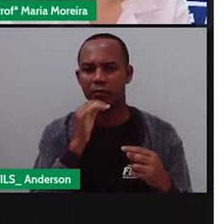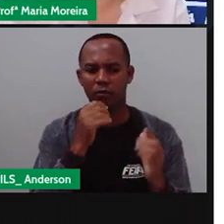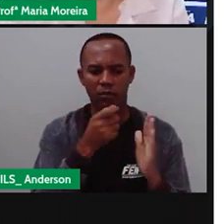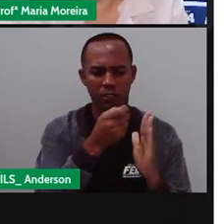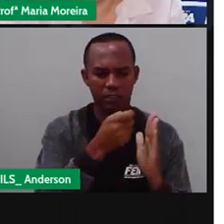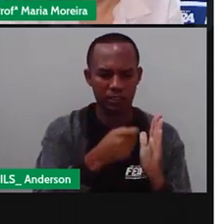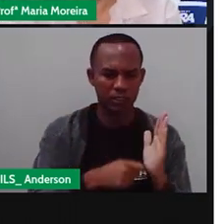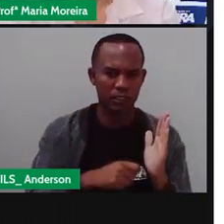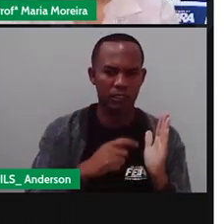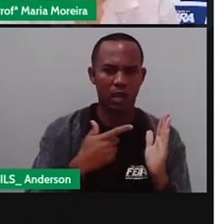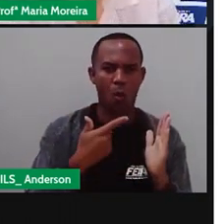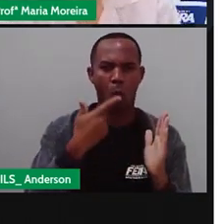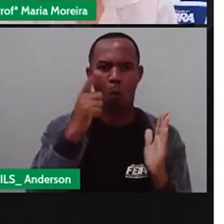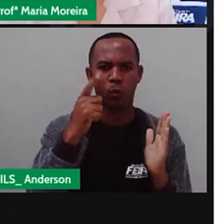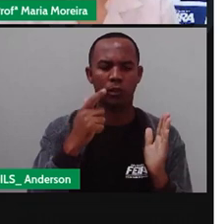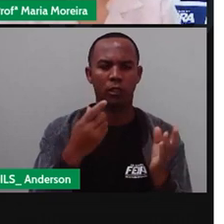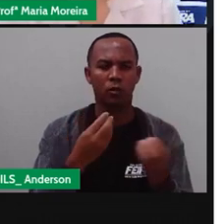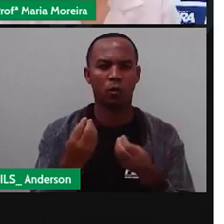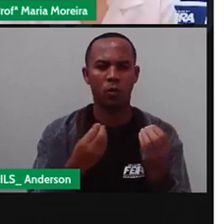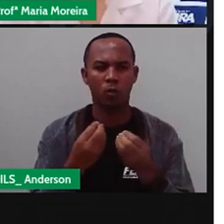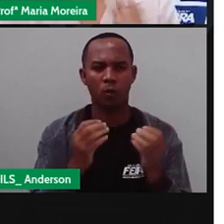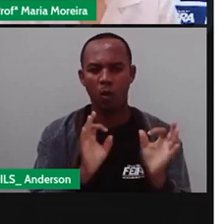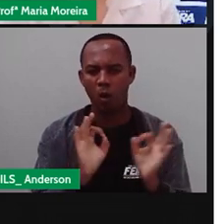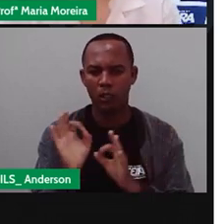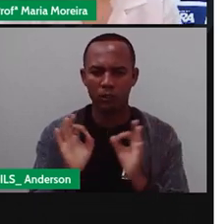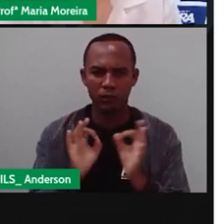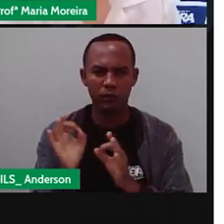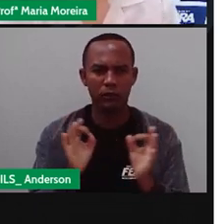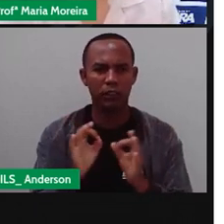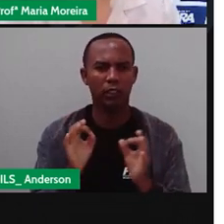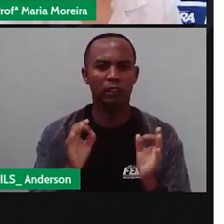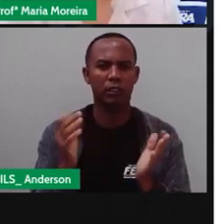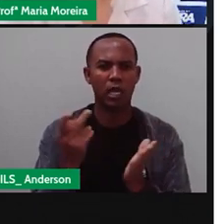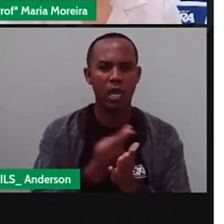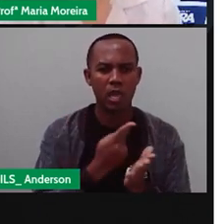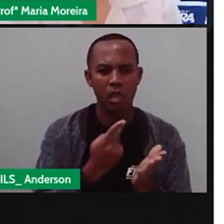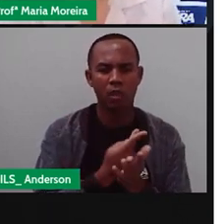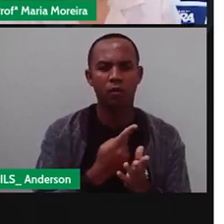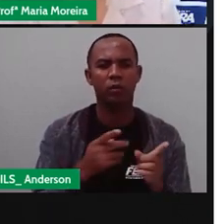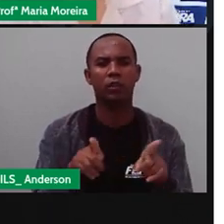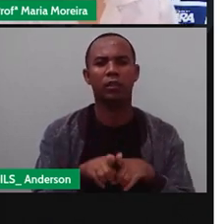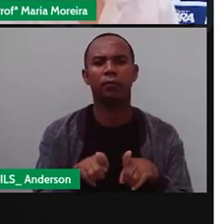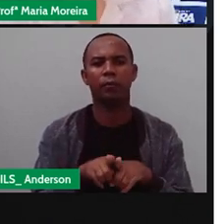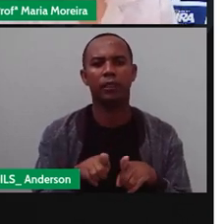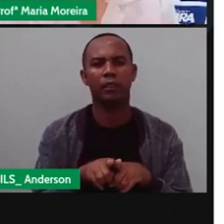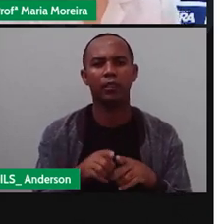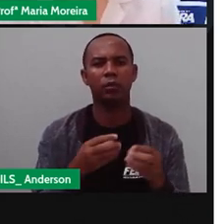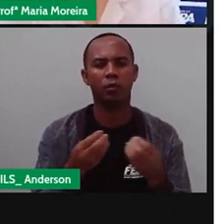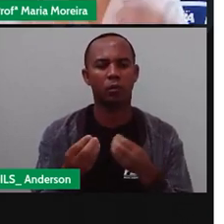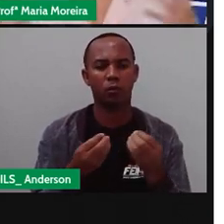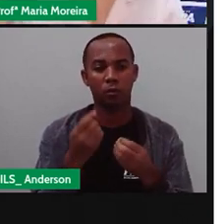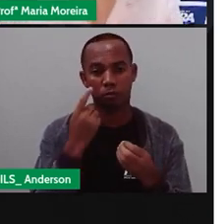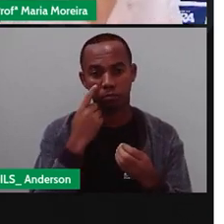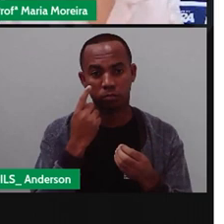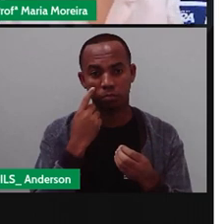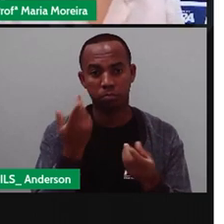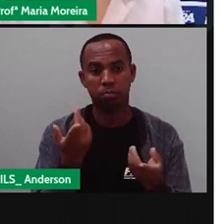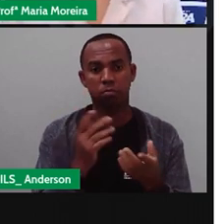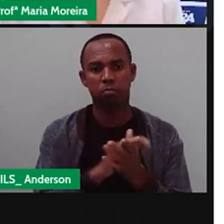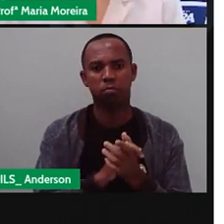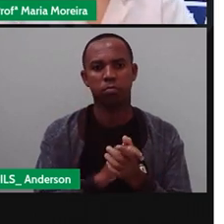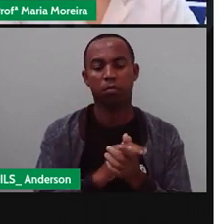para uma outra página, onde ele vai estar organizado, sem erros, arrumadinho. E, né? Bem o